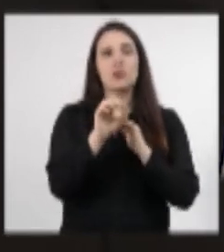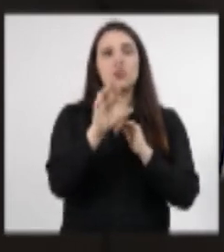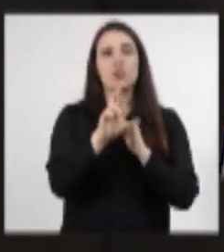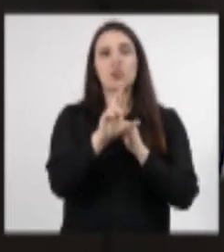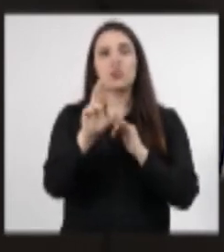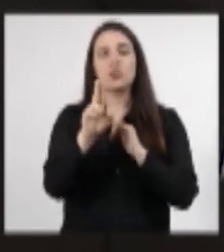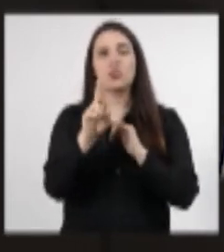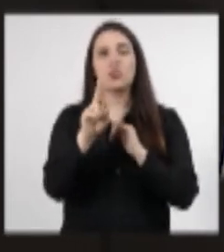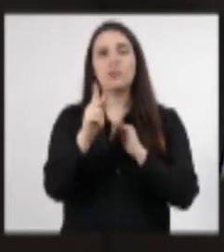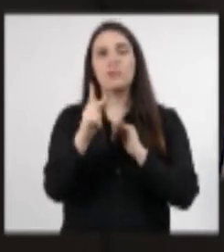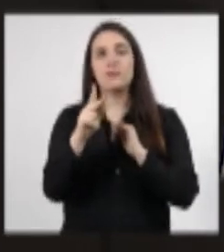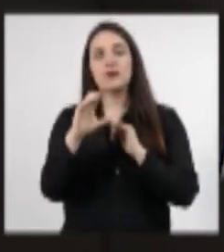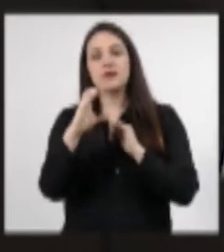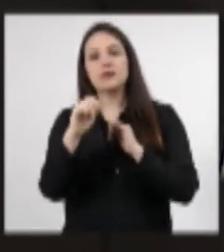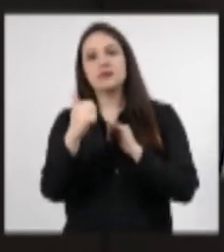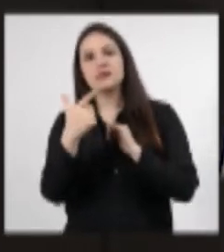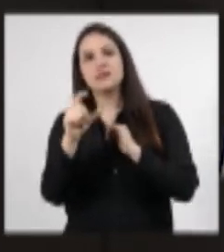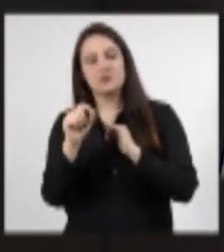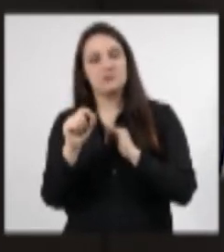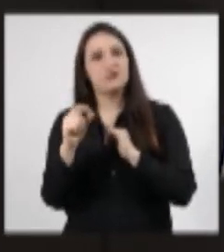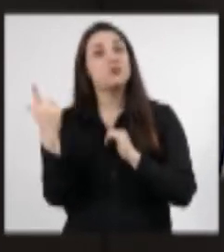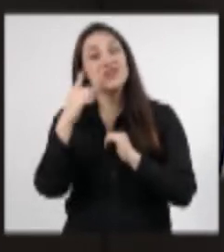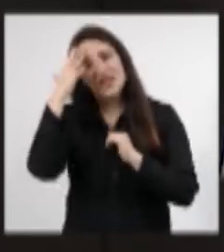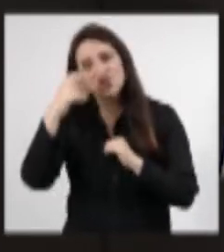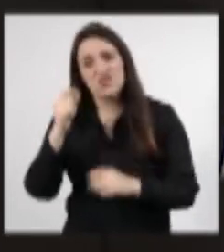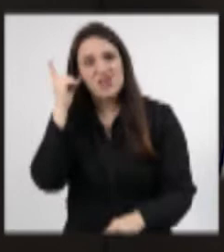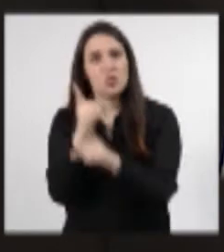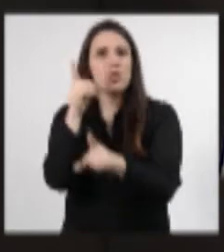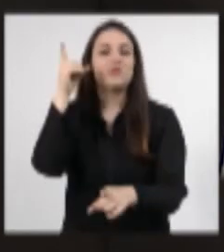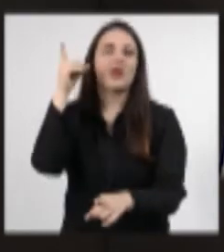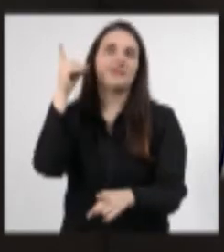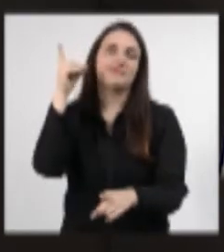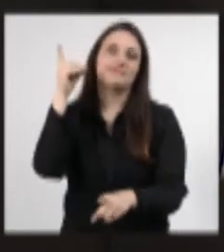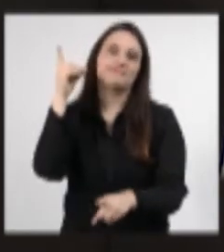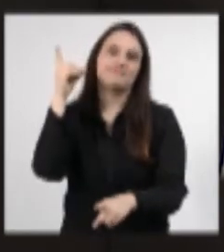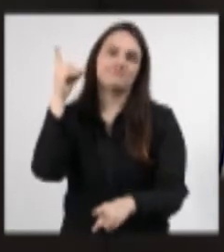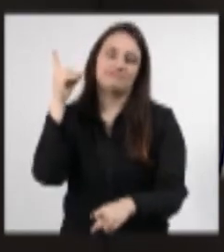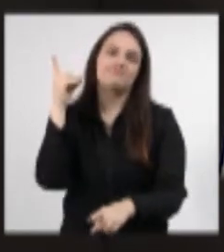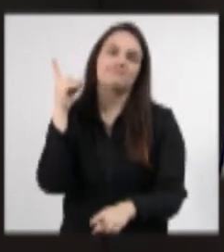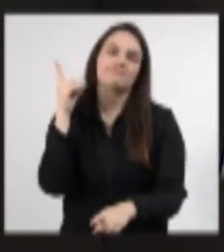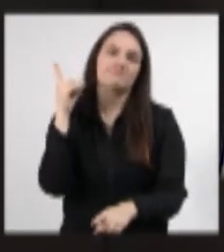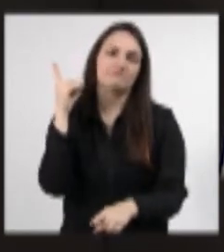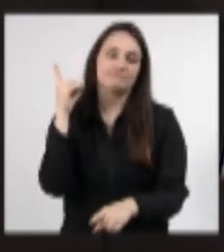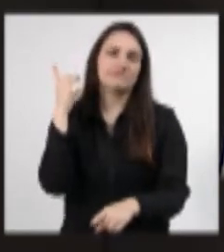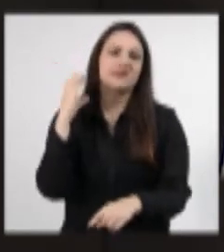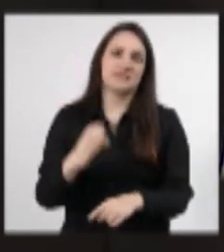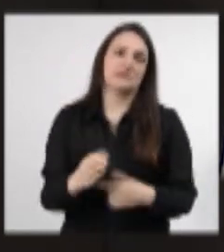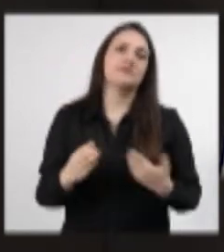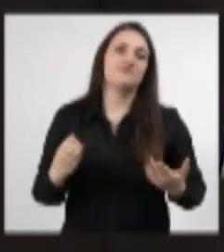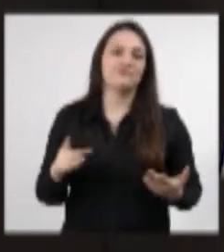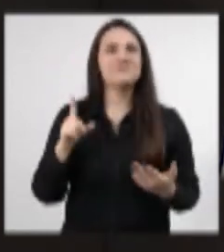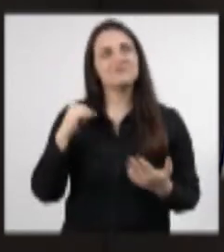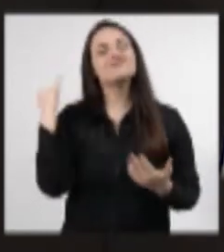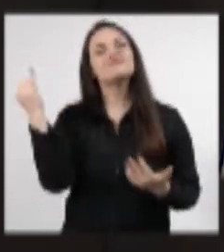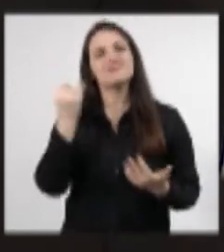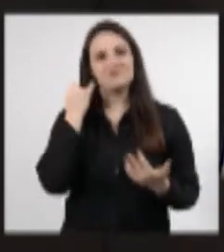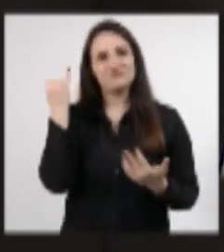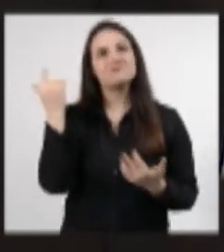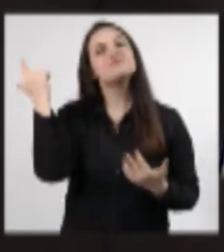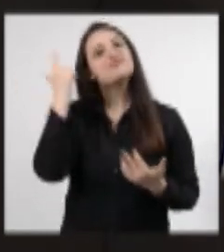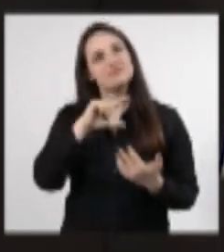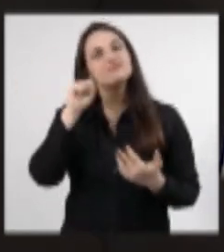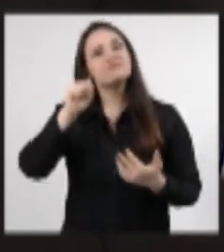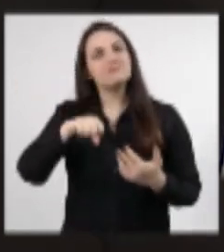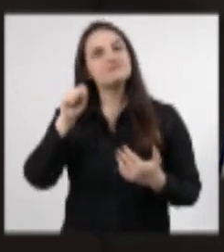índices de corrupção. Nós temos uma polícia que traz uma resolutividade muito alta, uma das melhores do país. Então